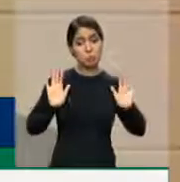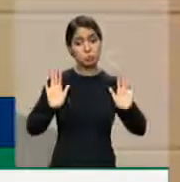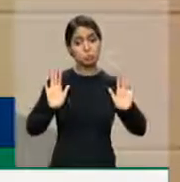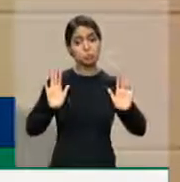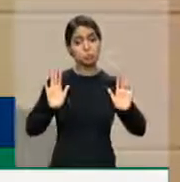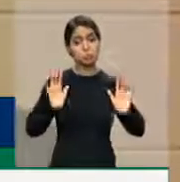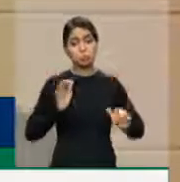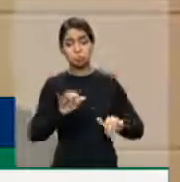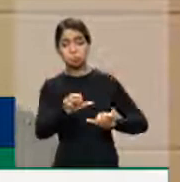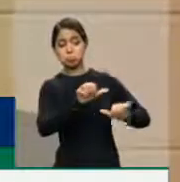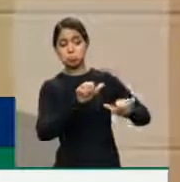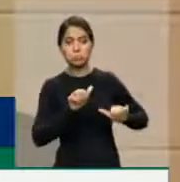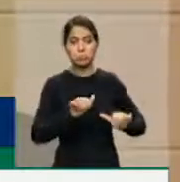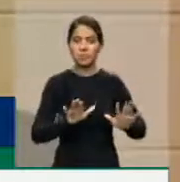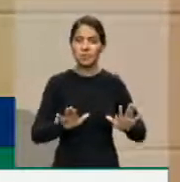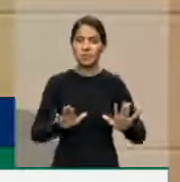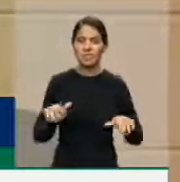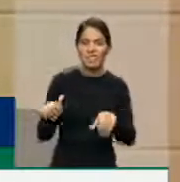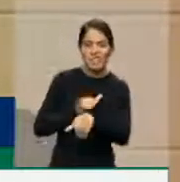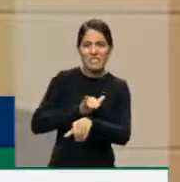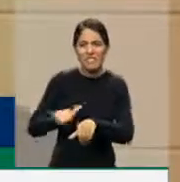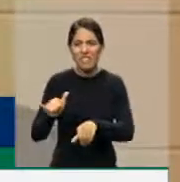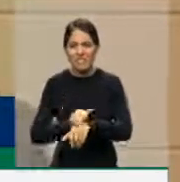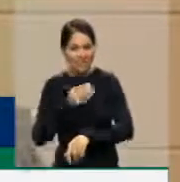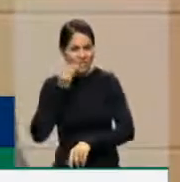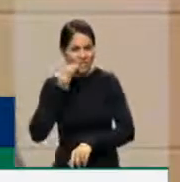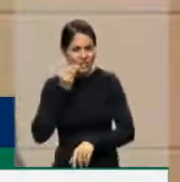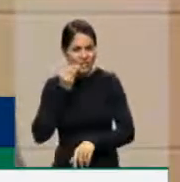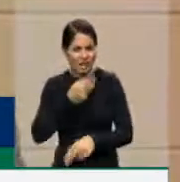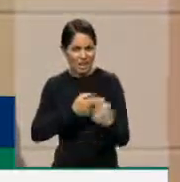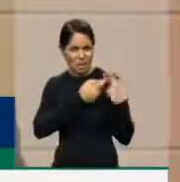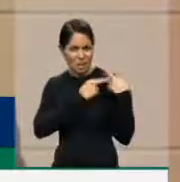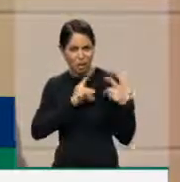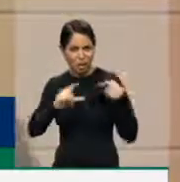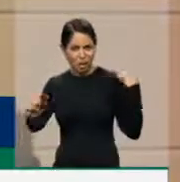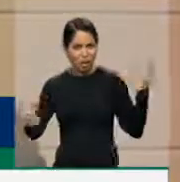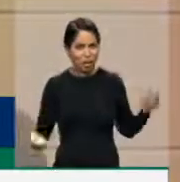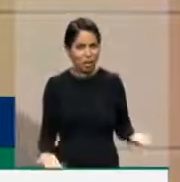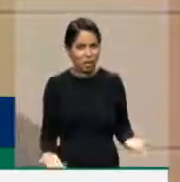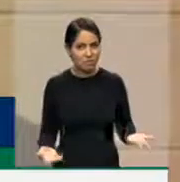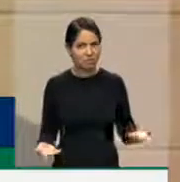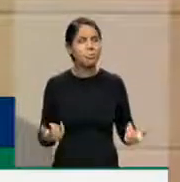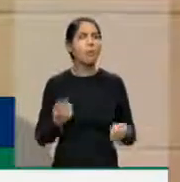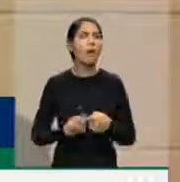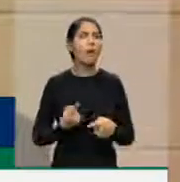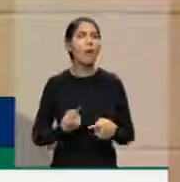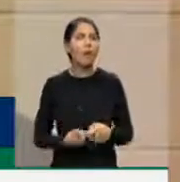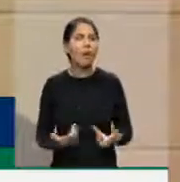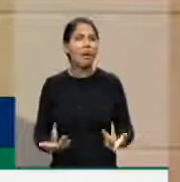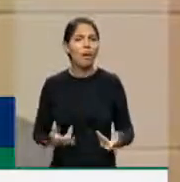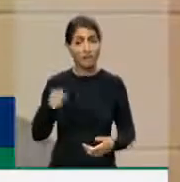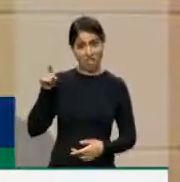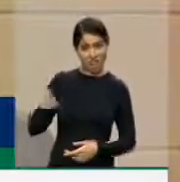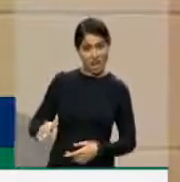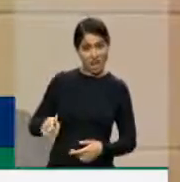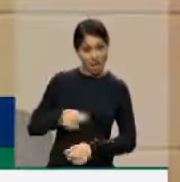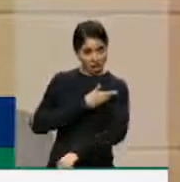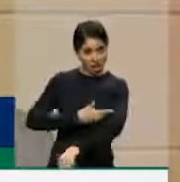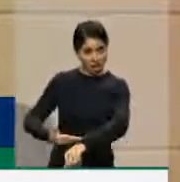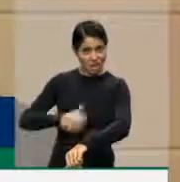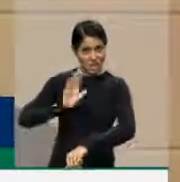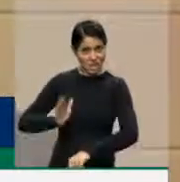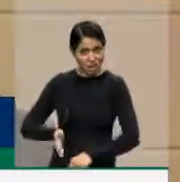Ou seja, mais uma vez ele tenta fugir da responsabilidade dele. Essa é uma constante de Bolsonaro. Ele nunca